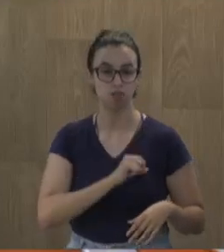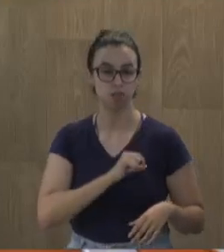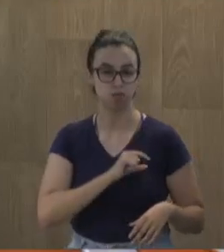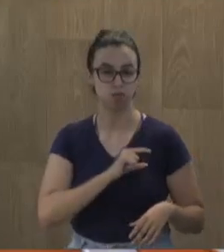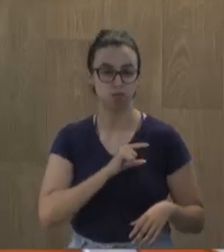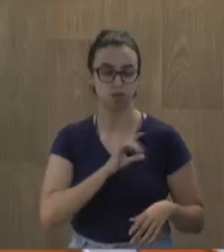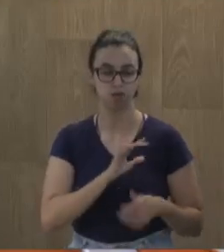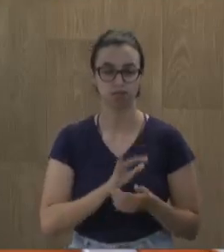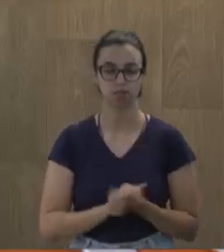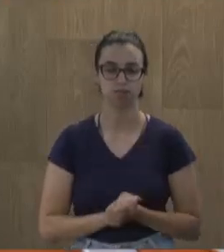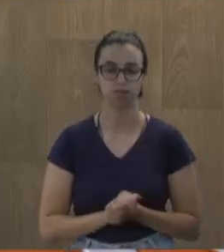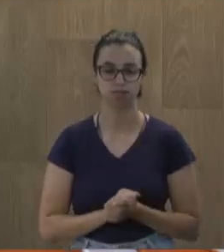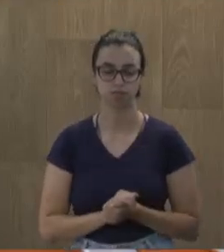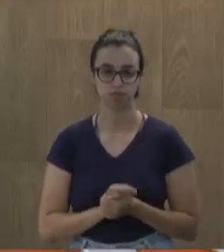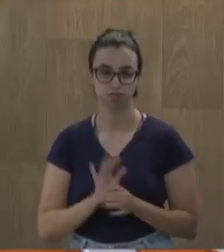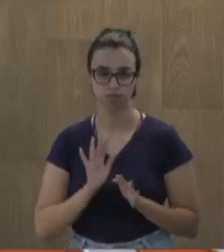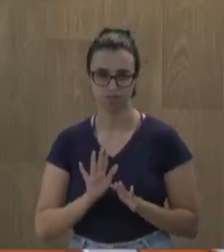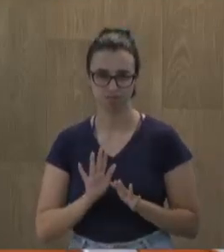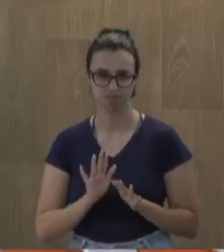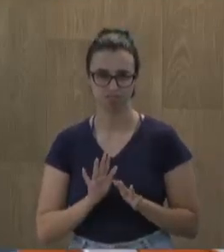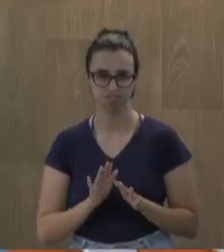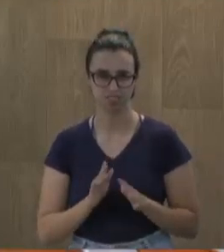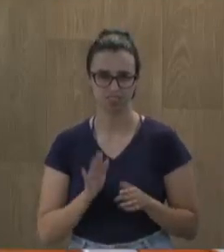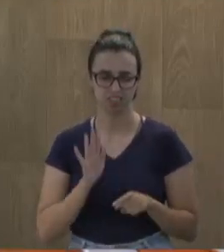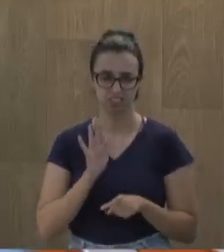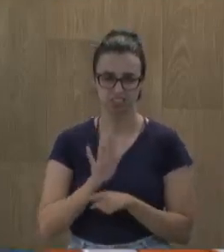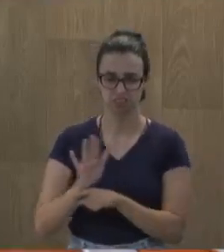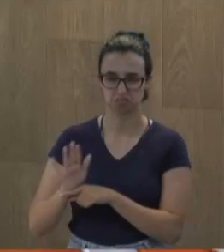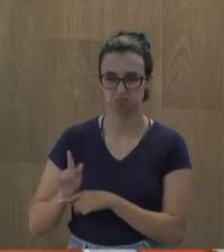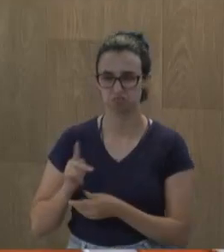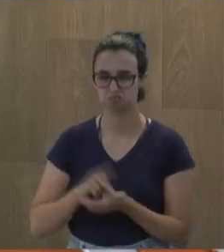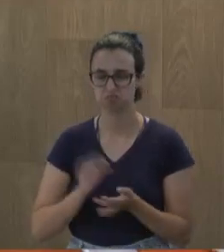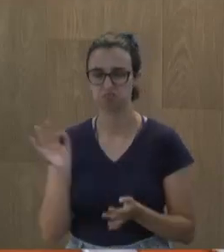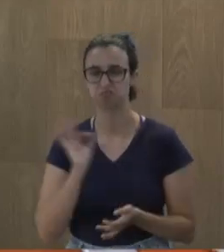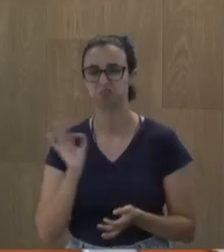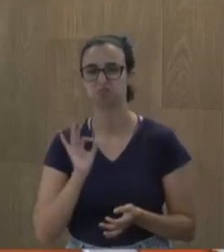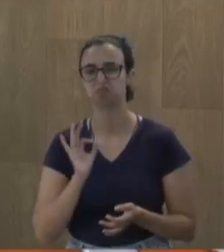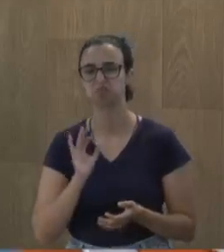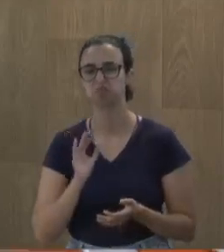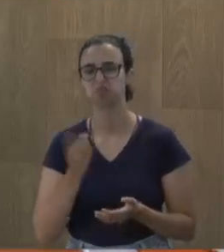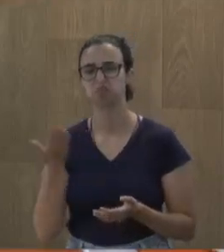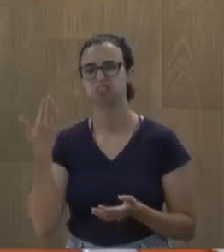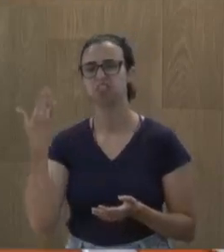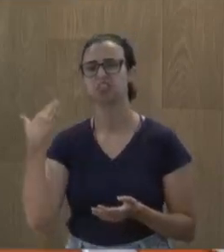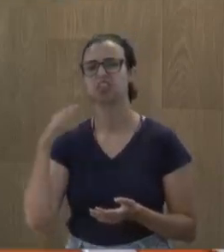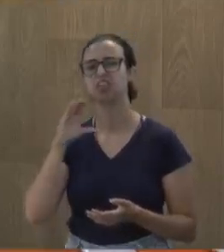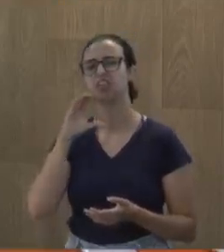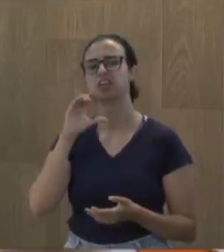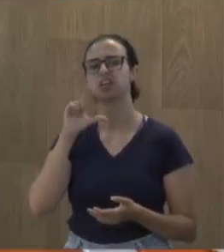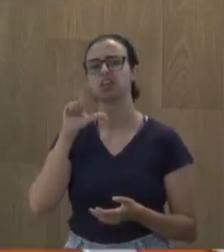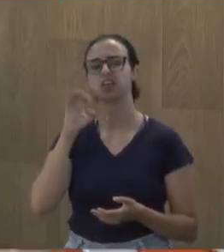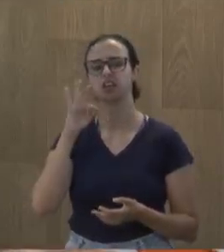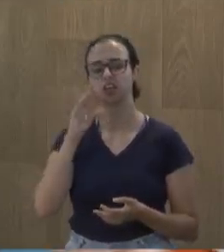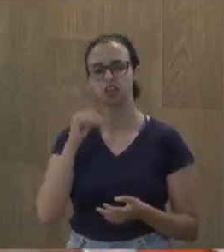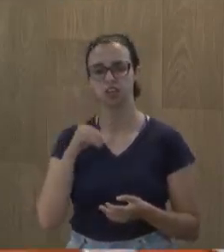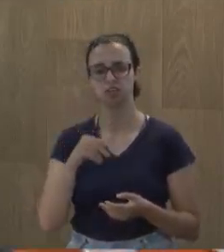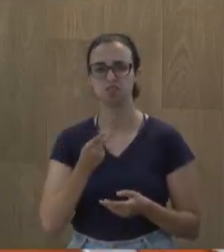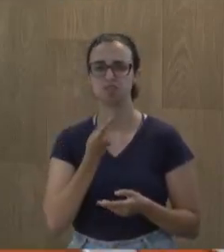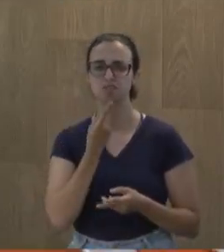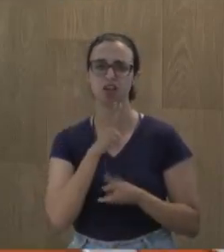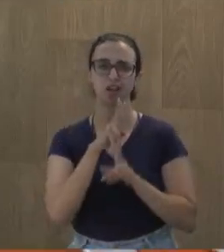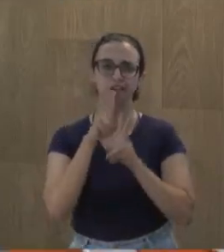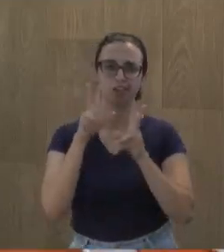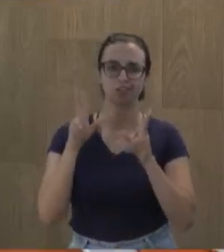tá cortando na carne nada nada cadê o que o cliente empregado aqui cortando a carne tirar gasto